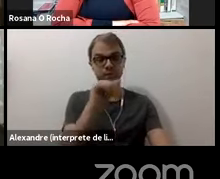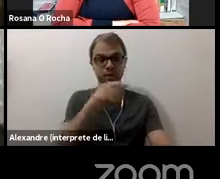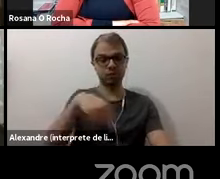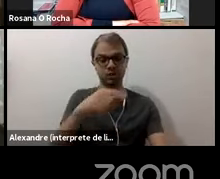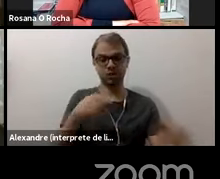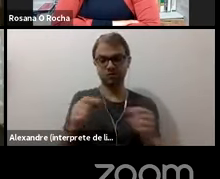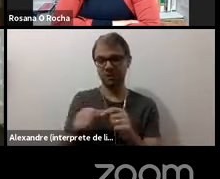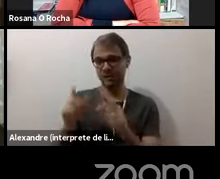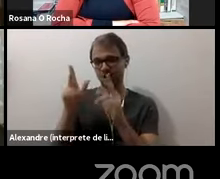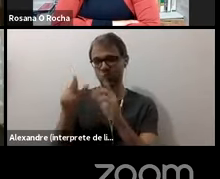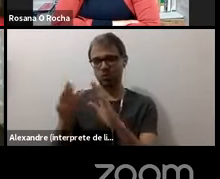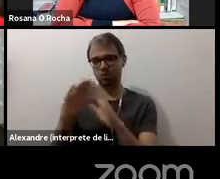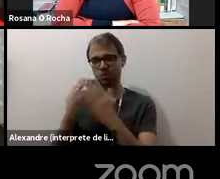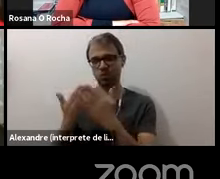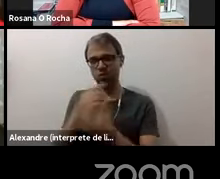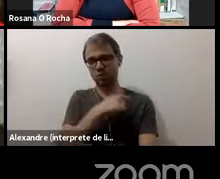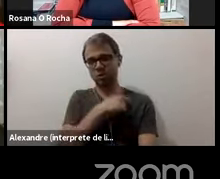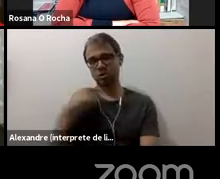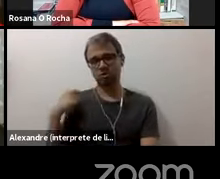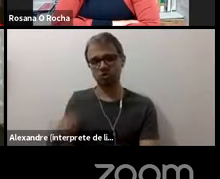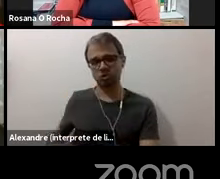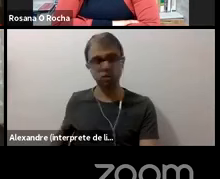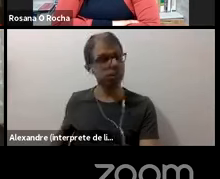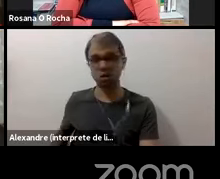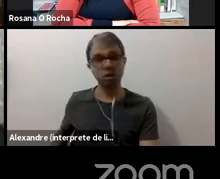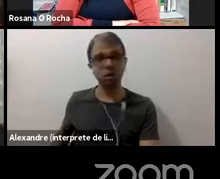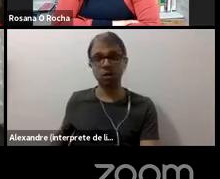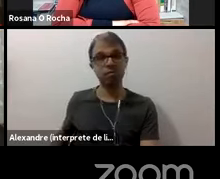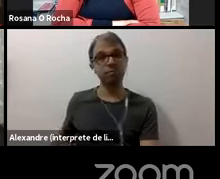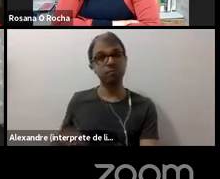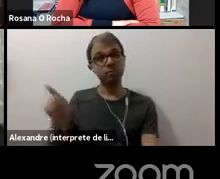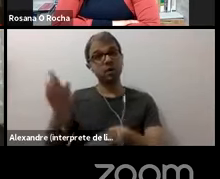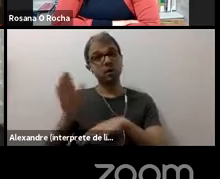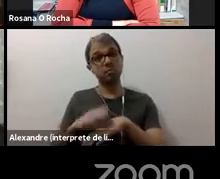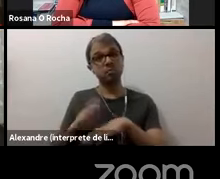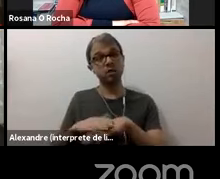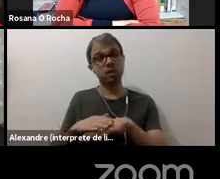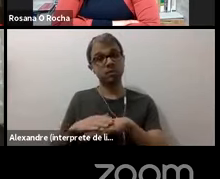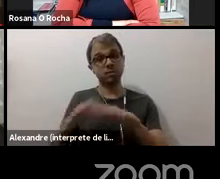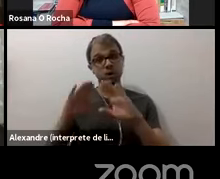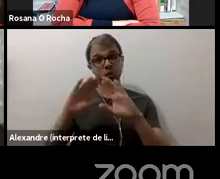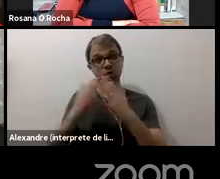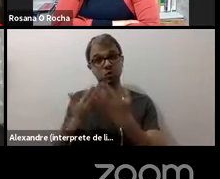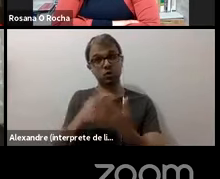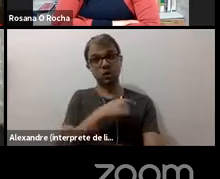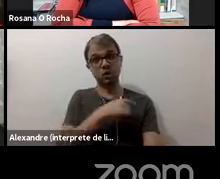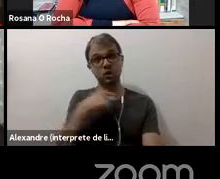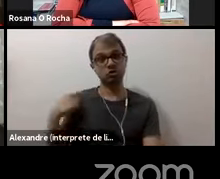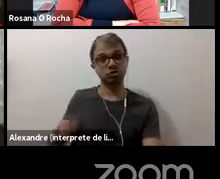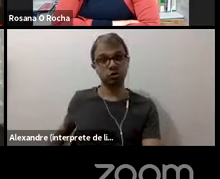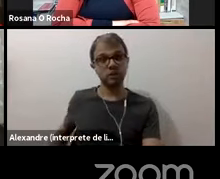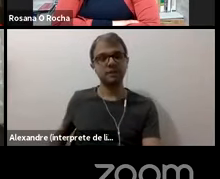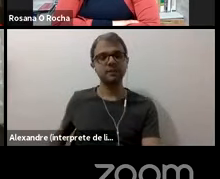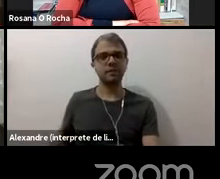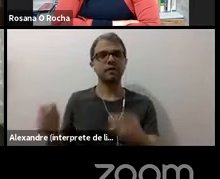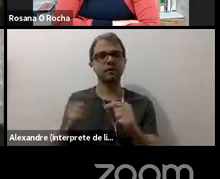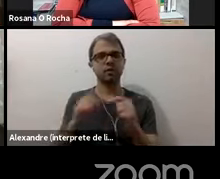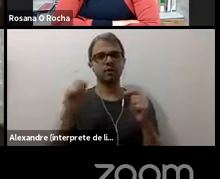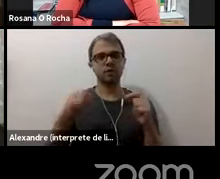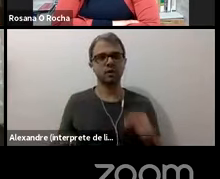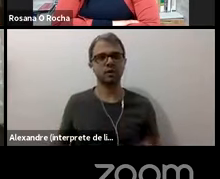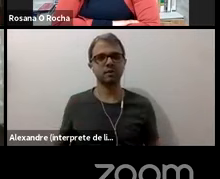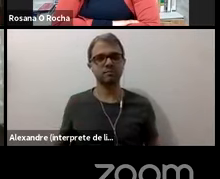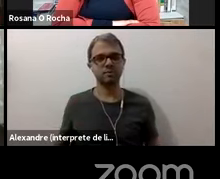eles costuraram numa espécie de avental um bambolê. Então, todas as crianças da escola,